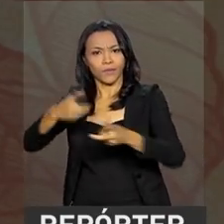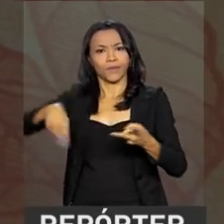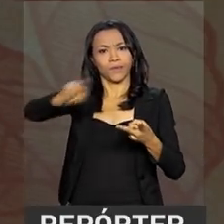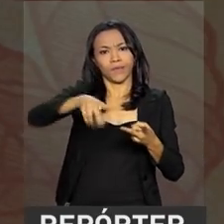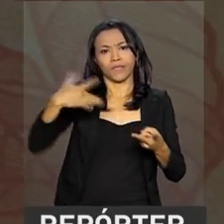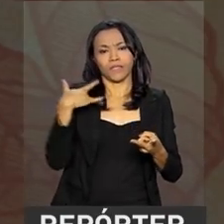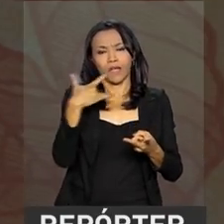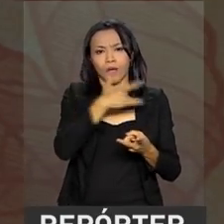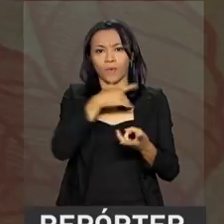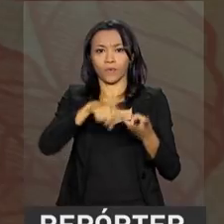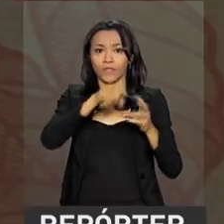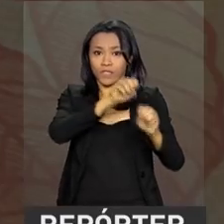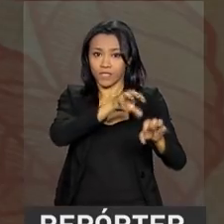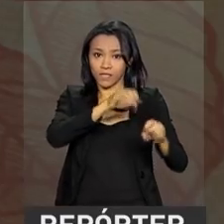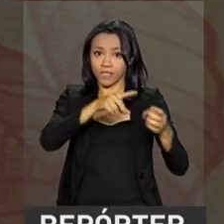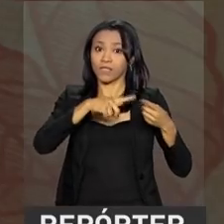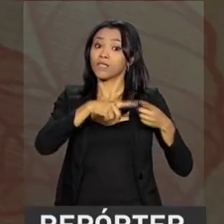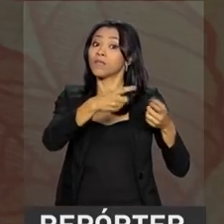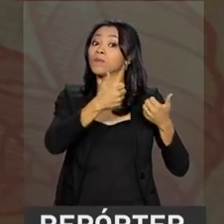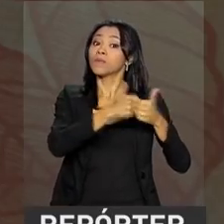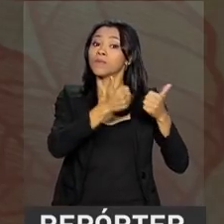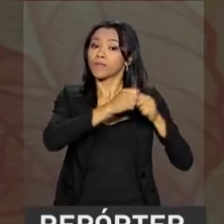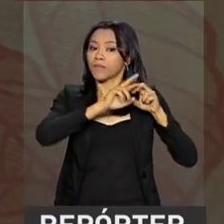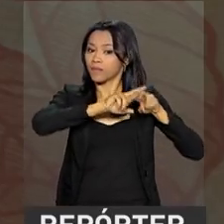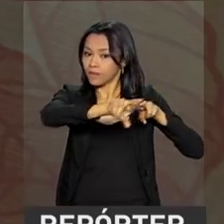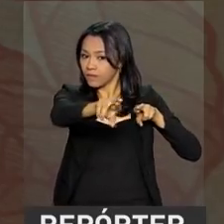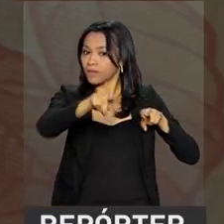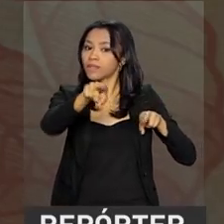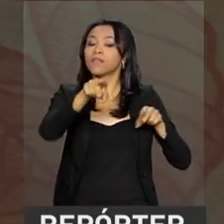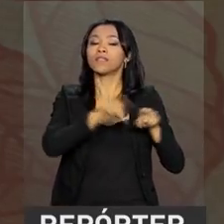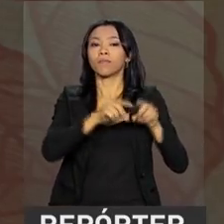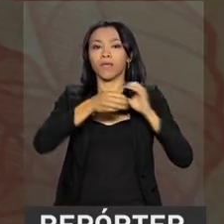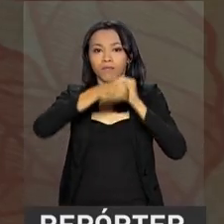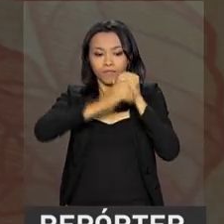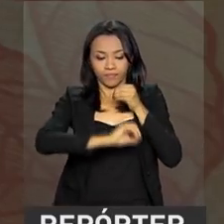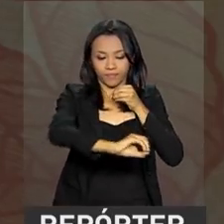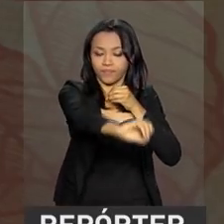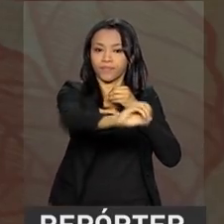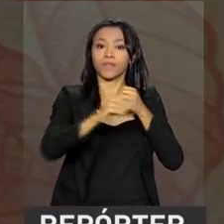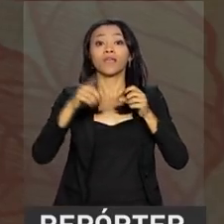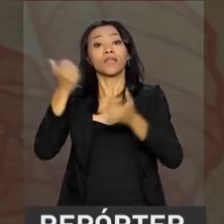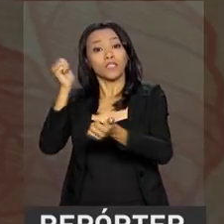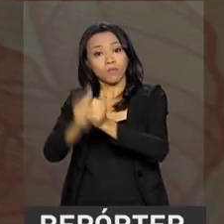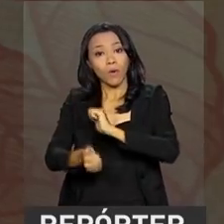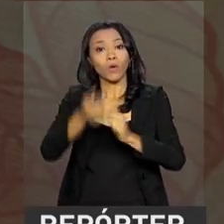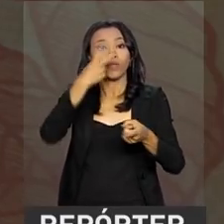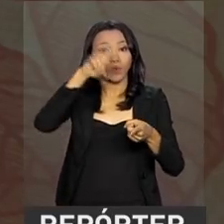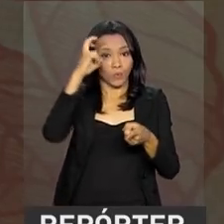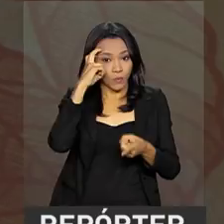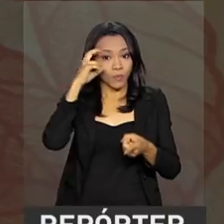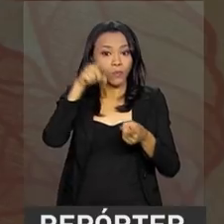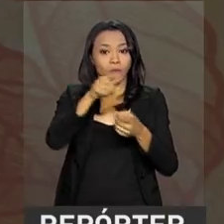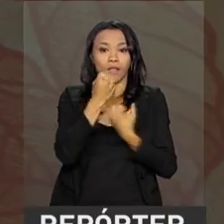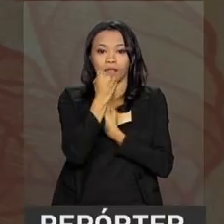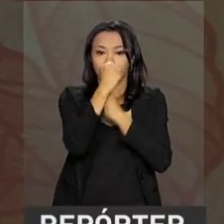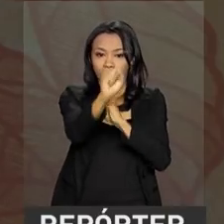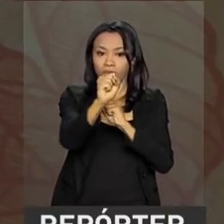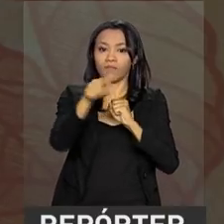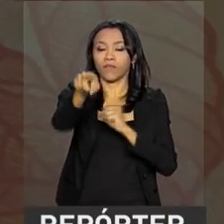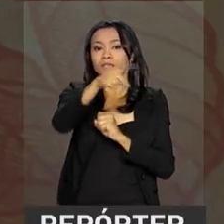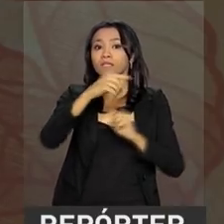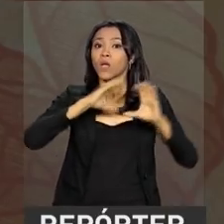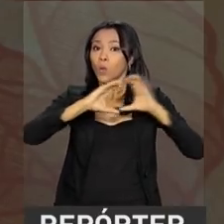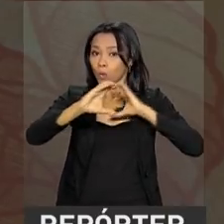educação transporte e saneamento além de intervenções em esporte cultura defesa nacional